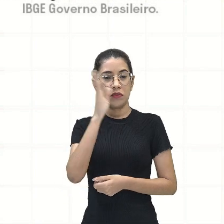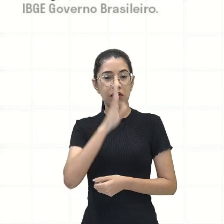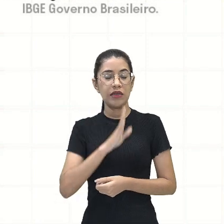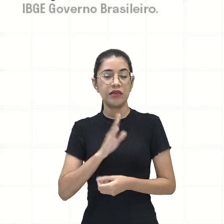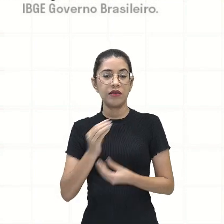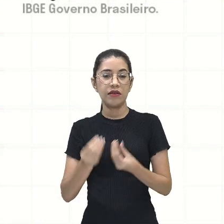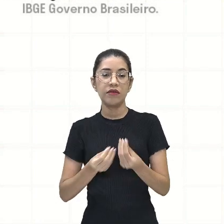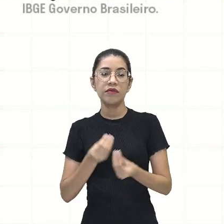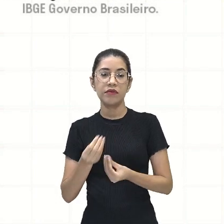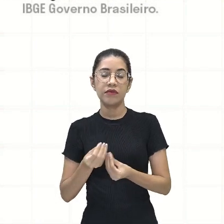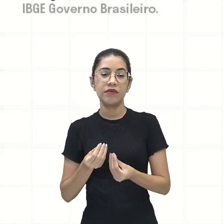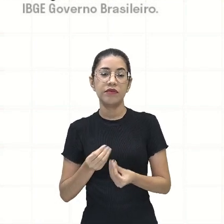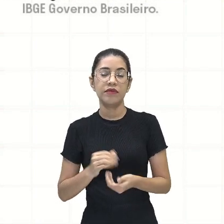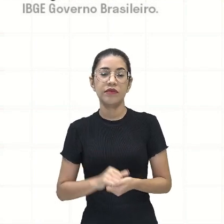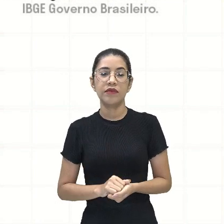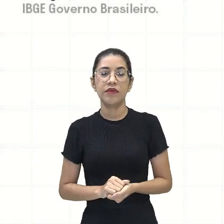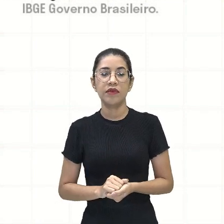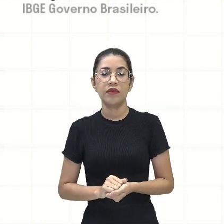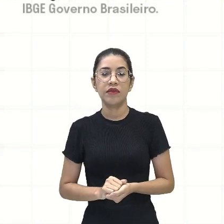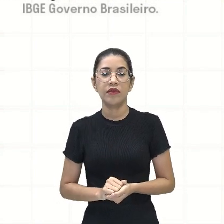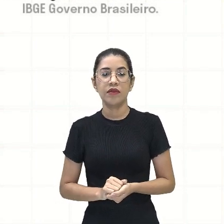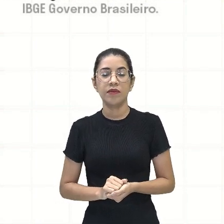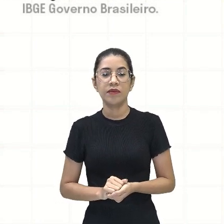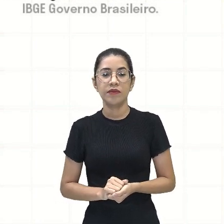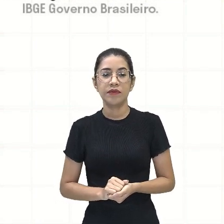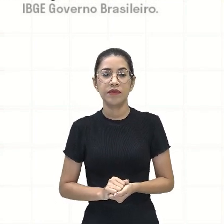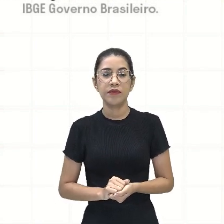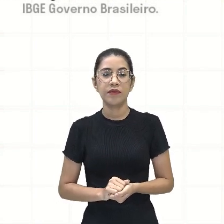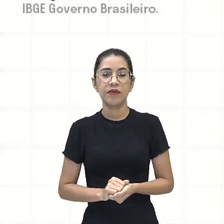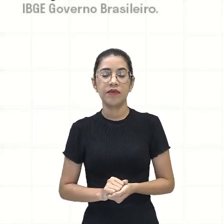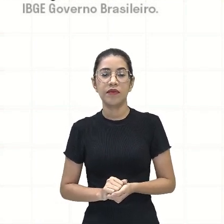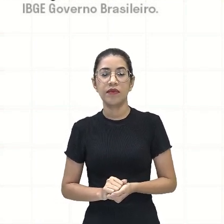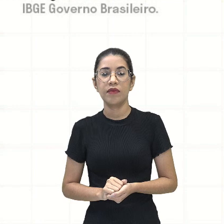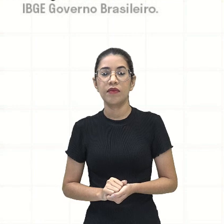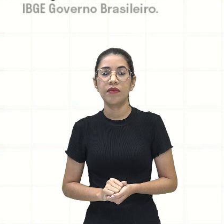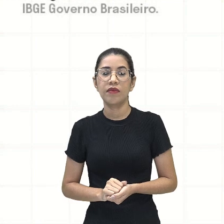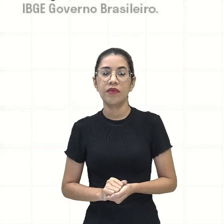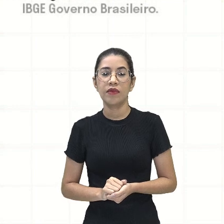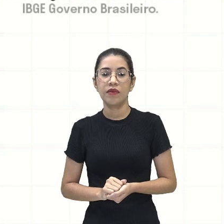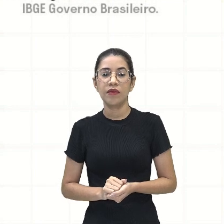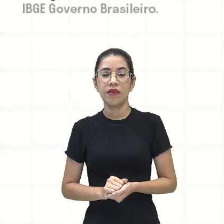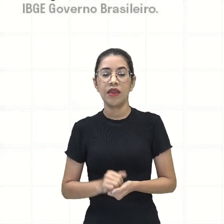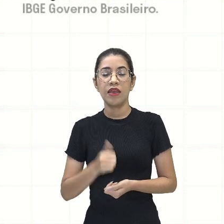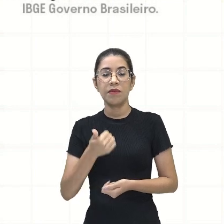foi colocado essas regiões. E aqui, olha, nós temos